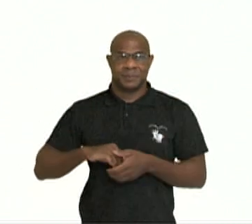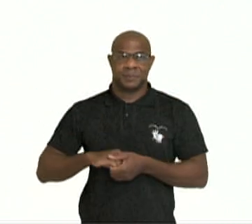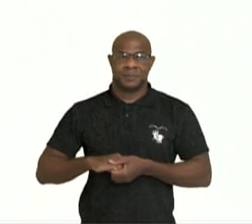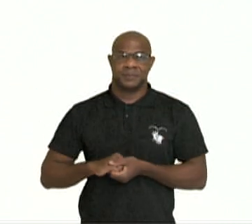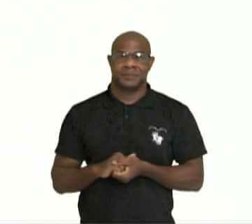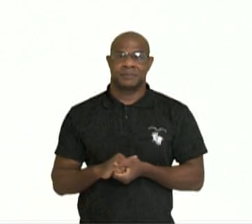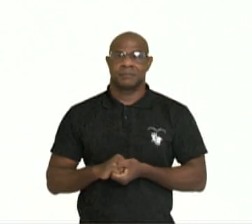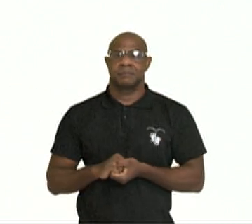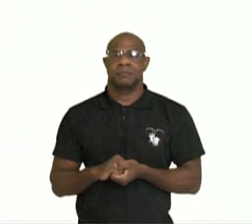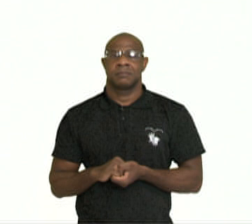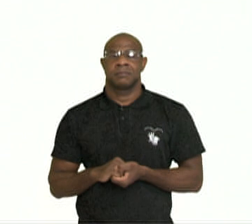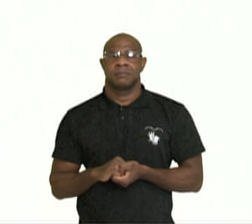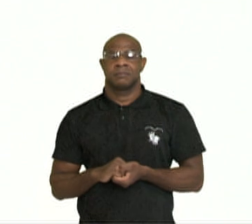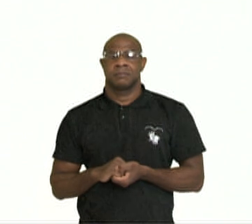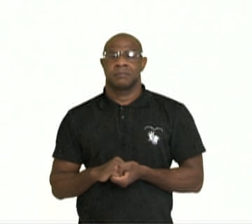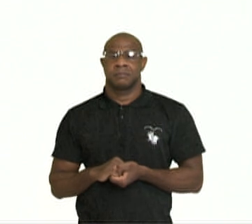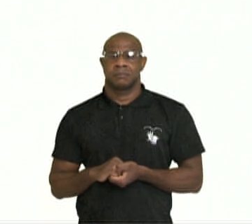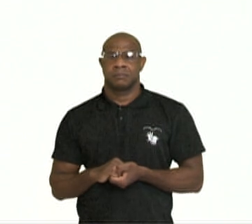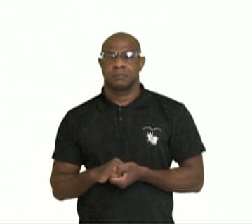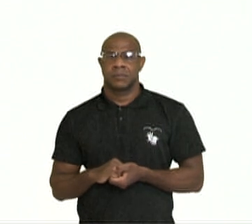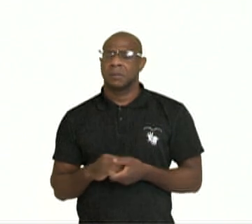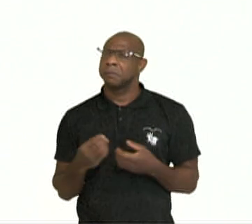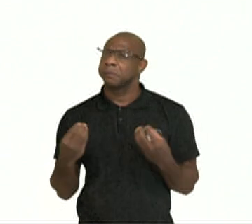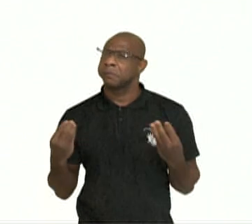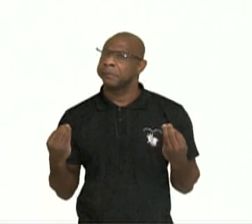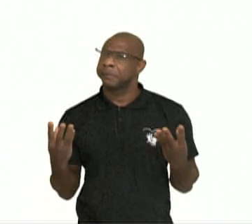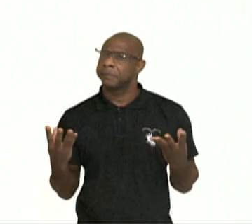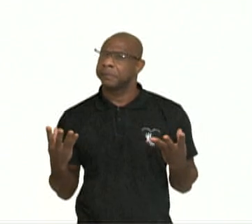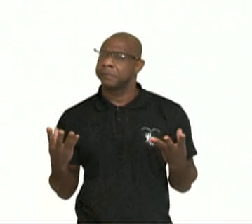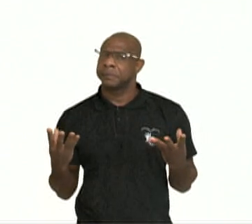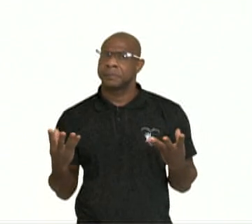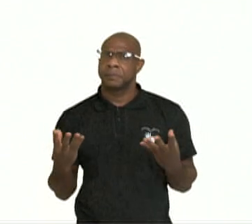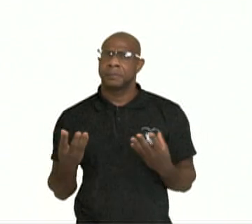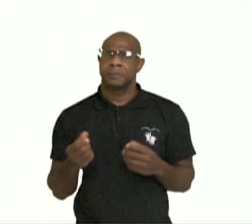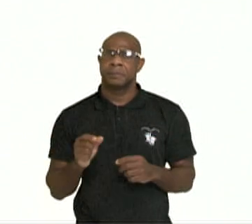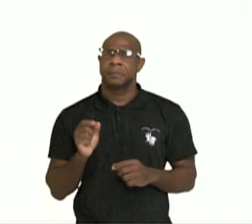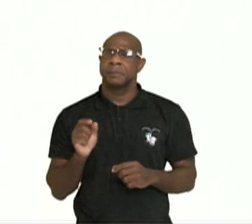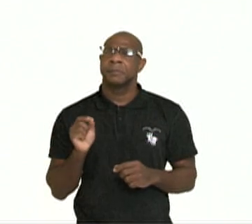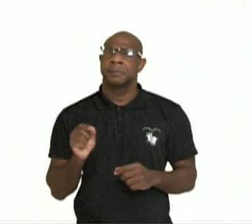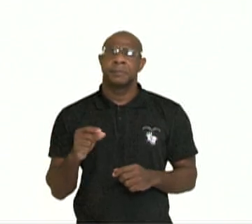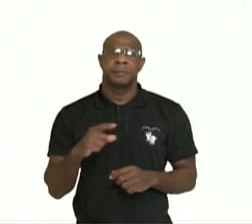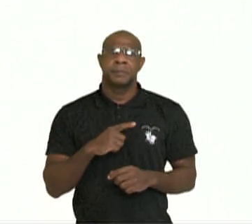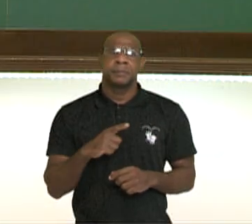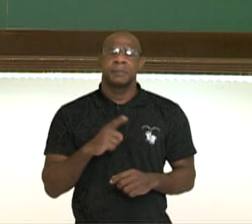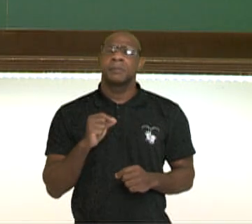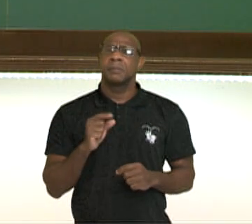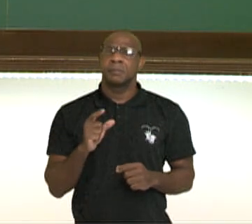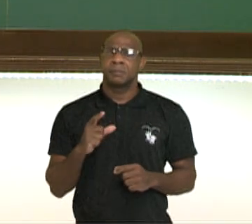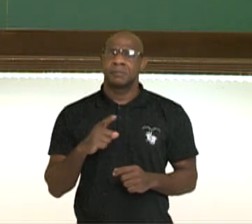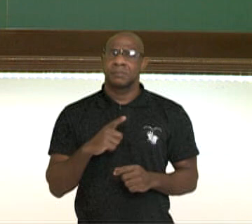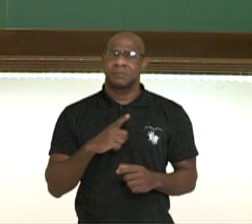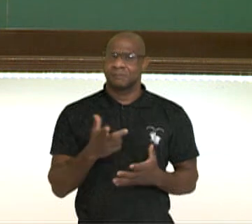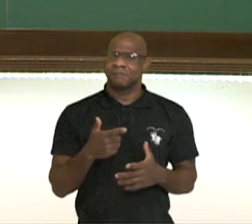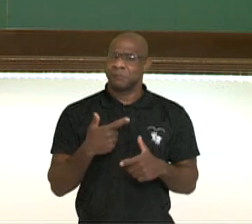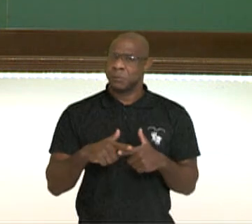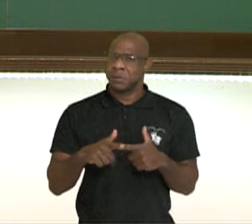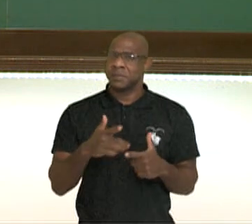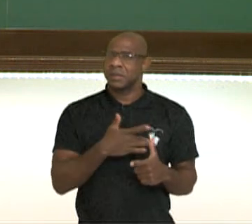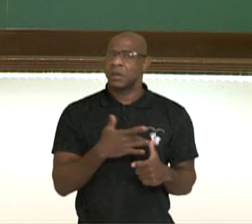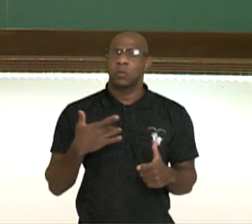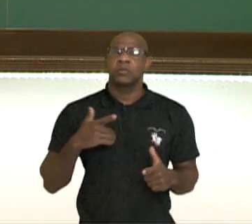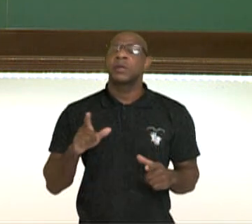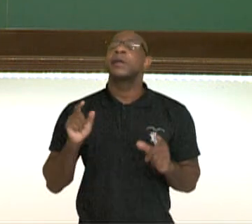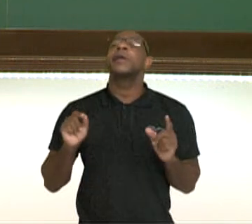impacto nocivo em la salud. Para quem? Para quem, né? Quem terá esse impacto na saúde? E